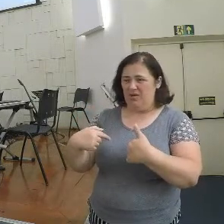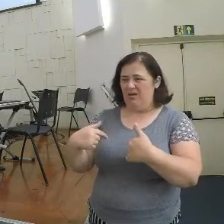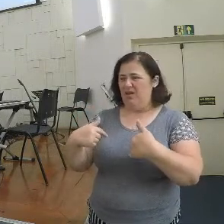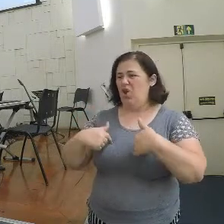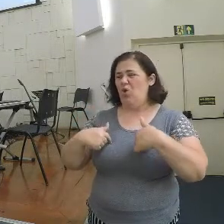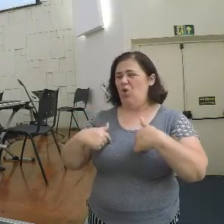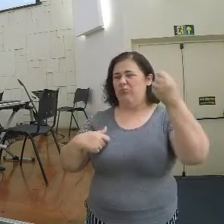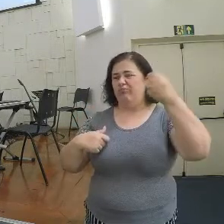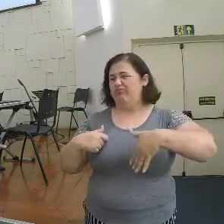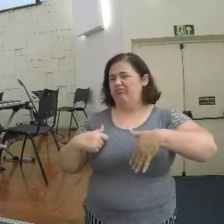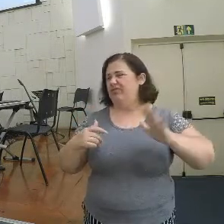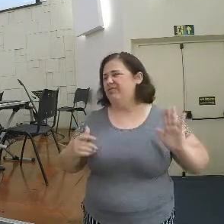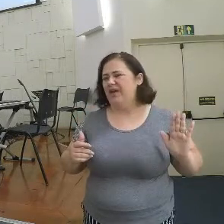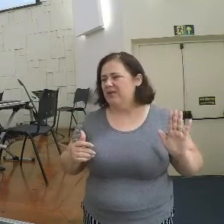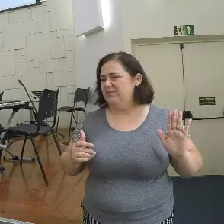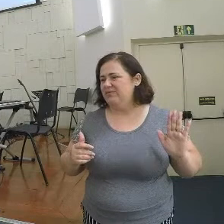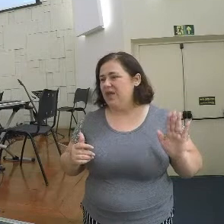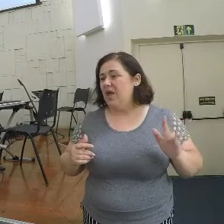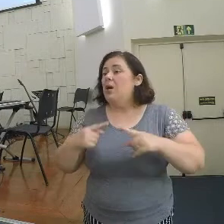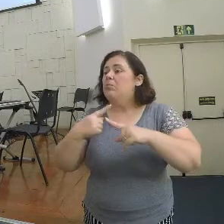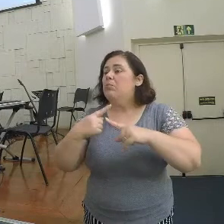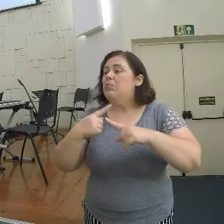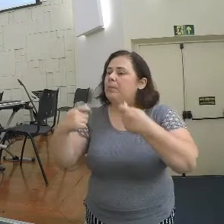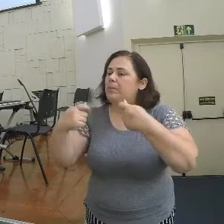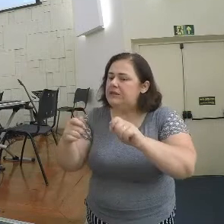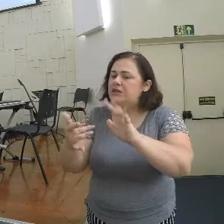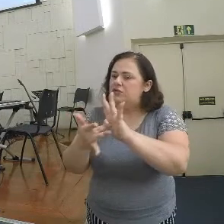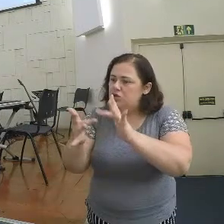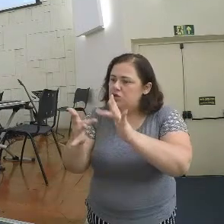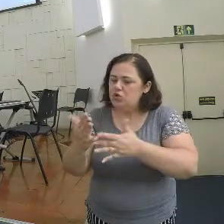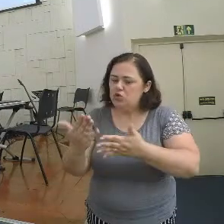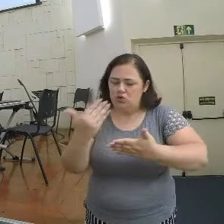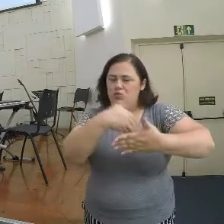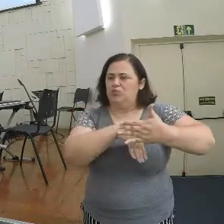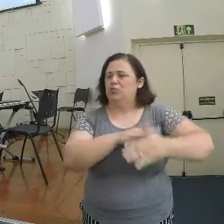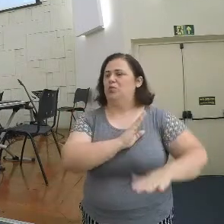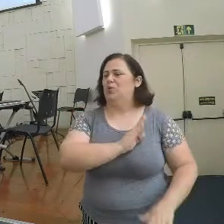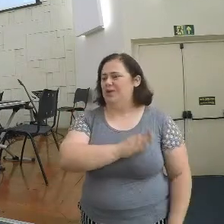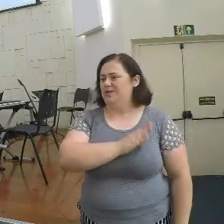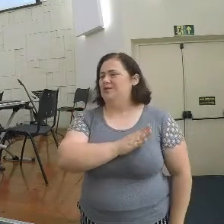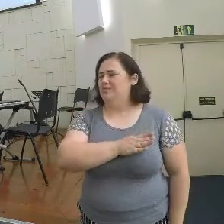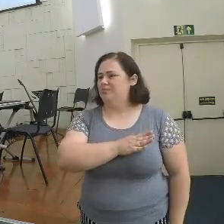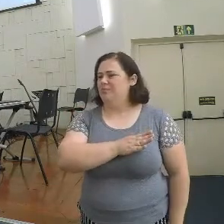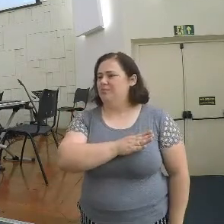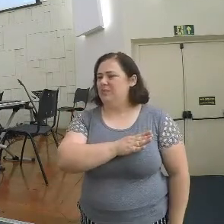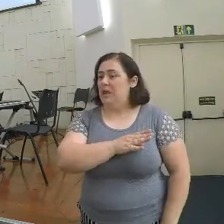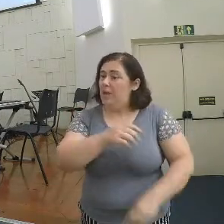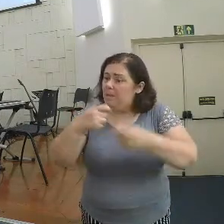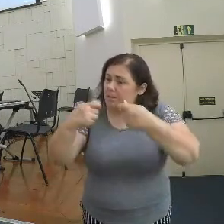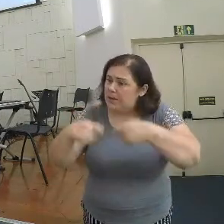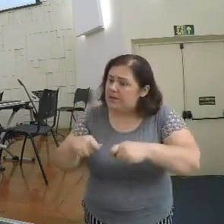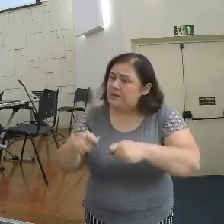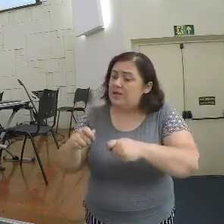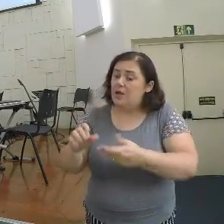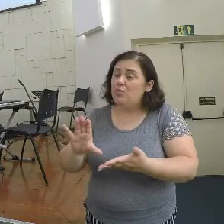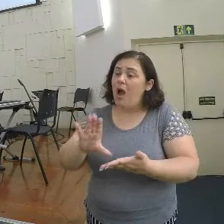elementos destinados ao inferno. Sem Cristo nada somos, a não ser pecadores